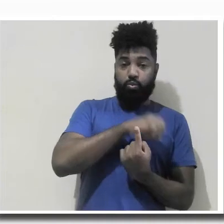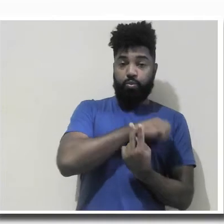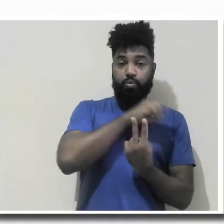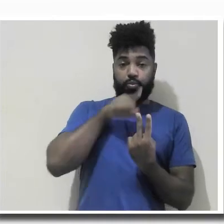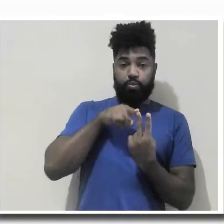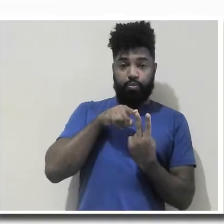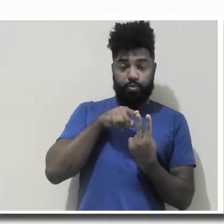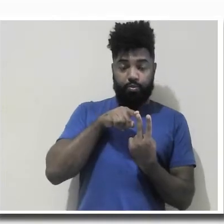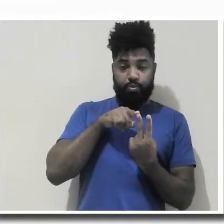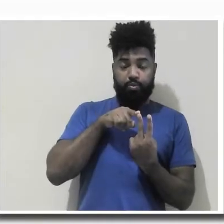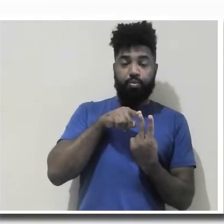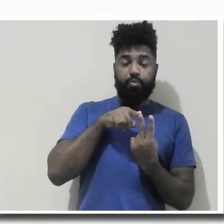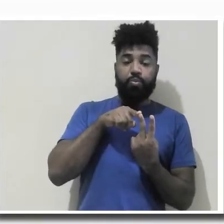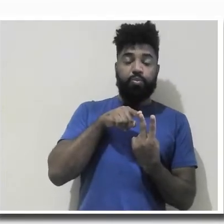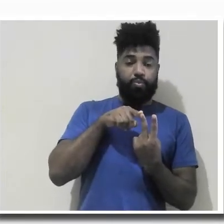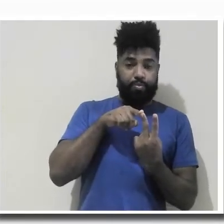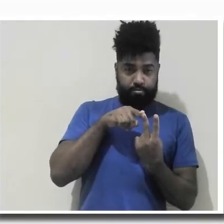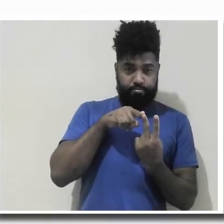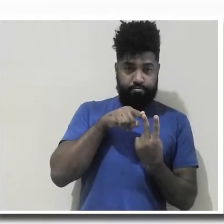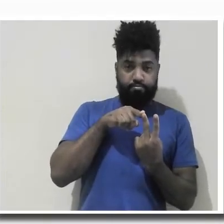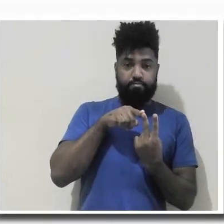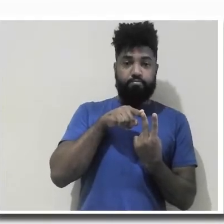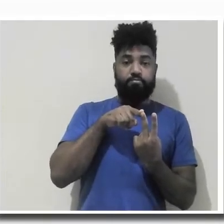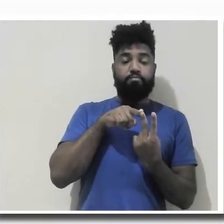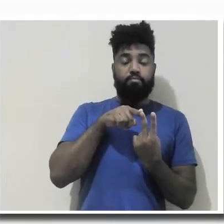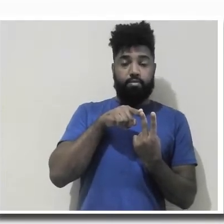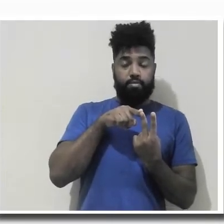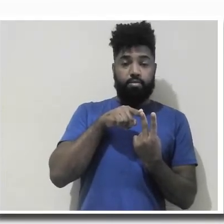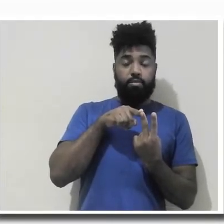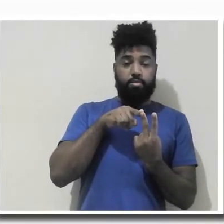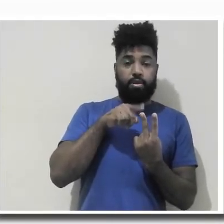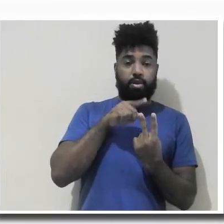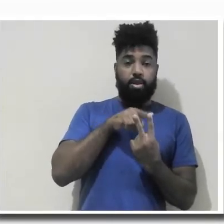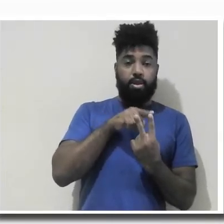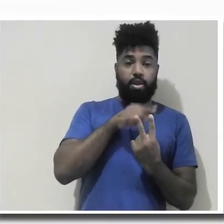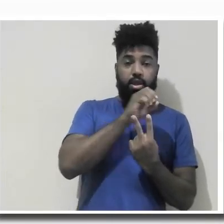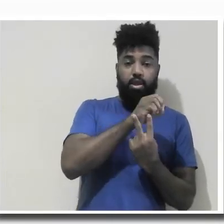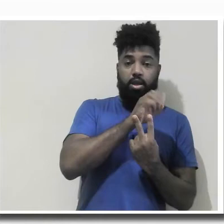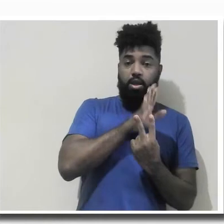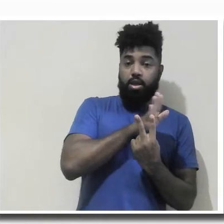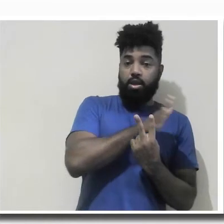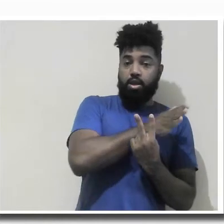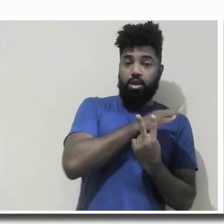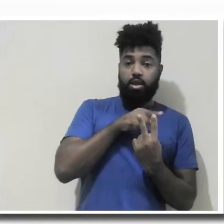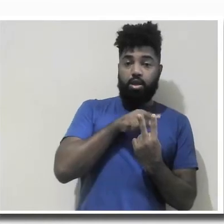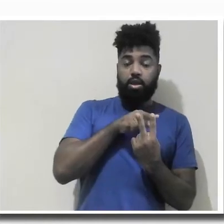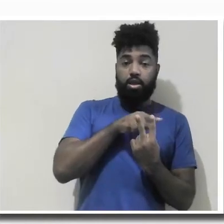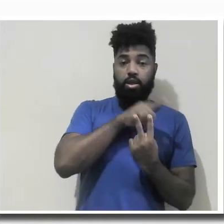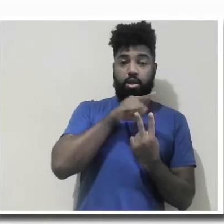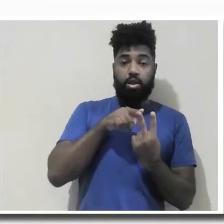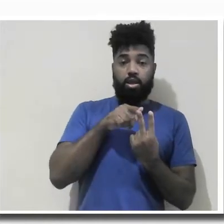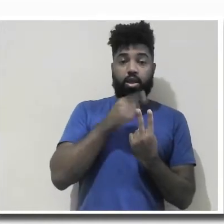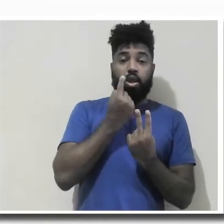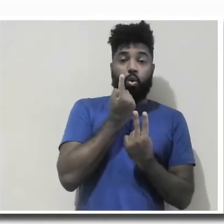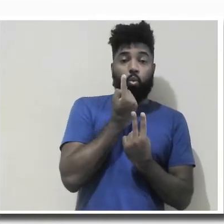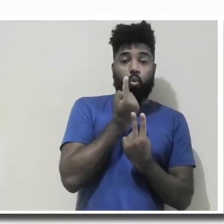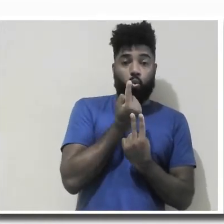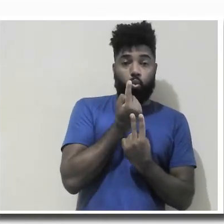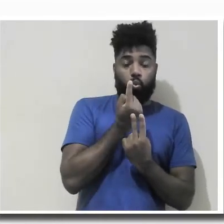que é o 0. O próximo elemento, que com exceção do 0, ele é o